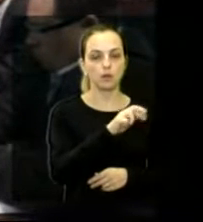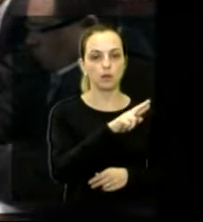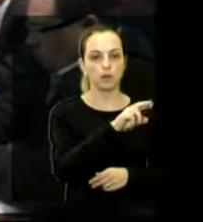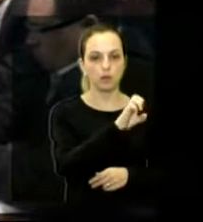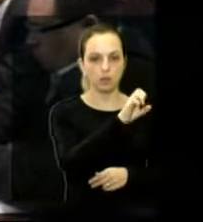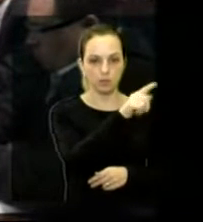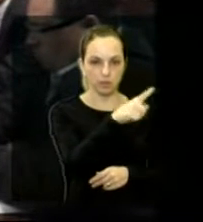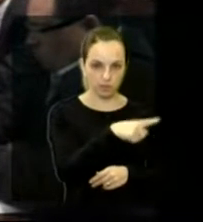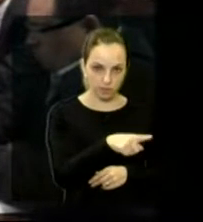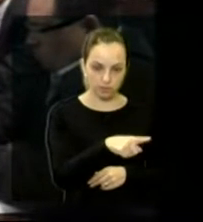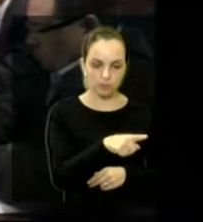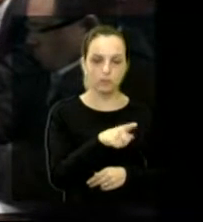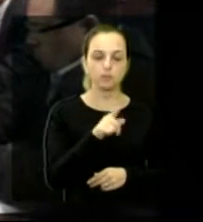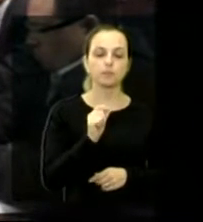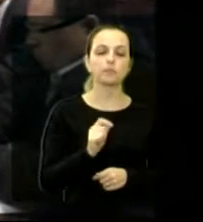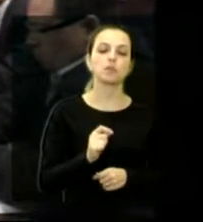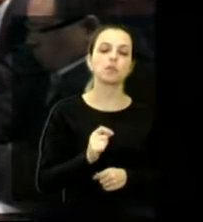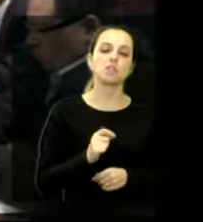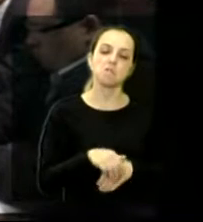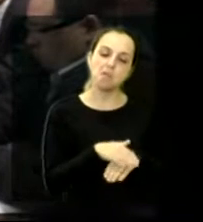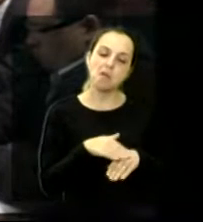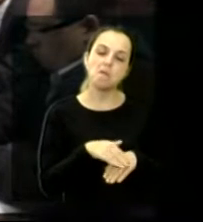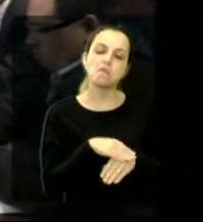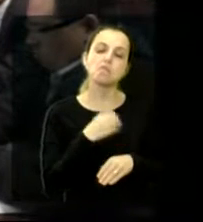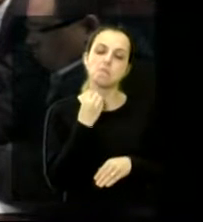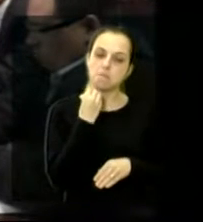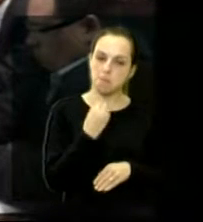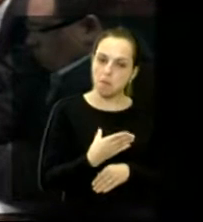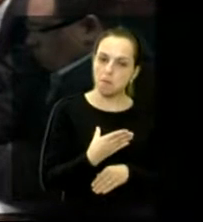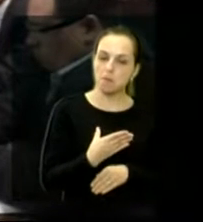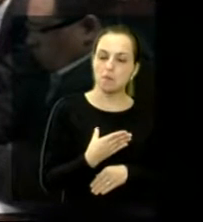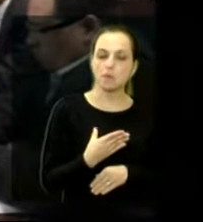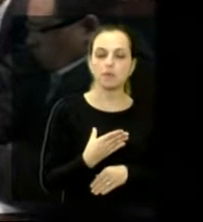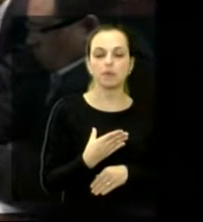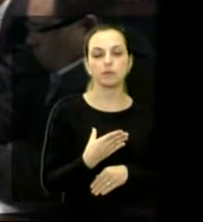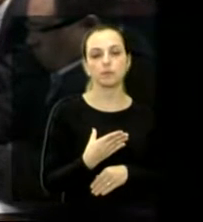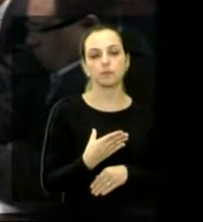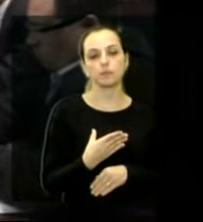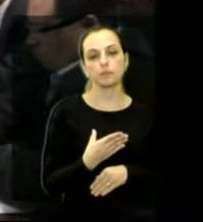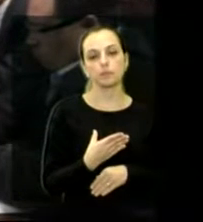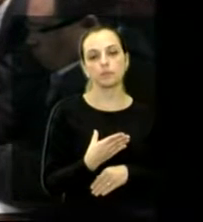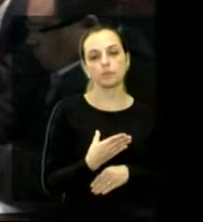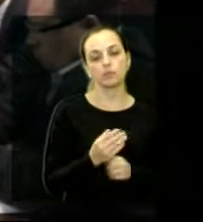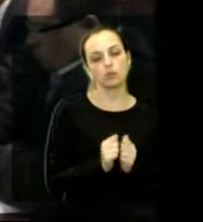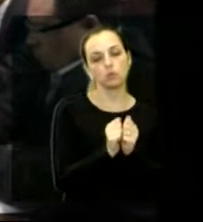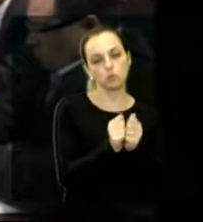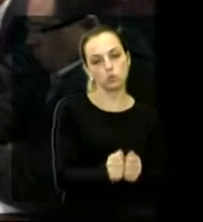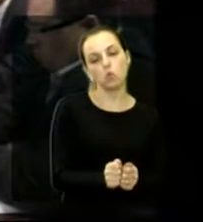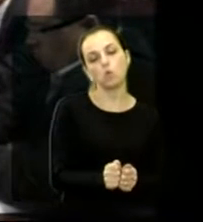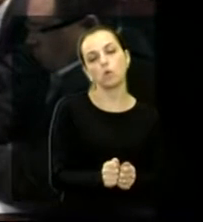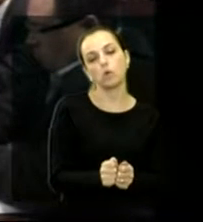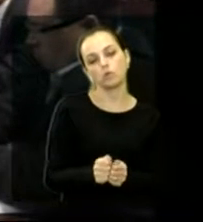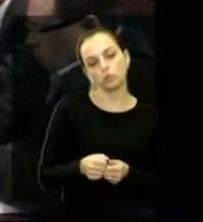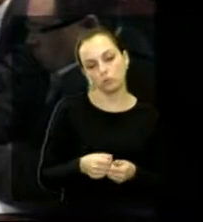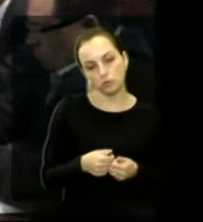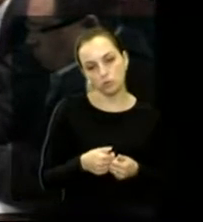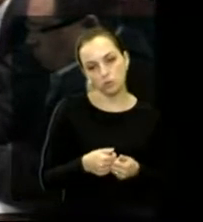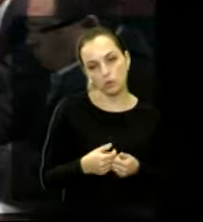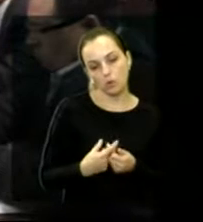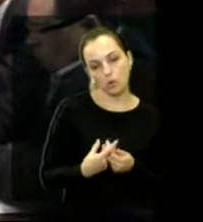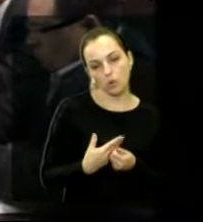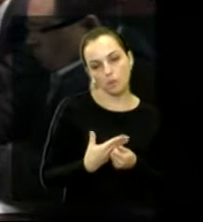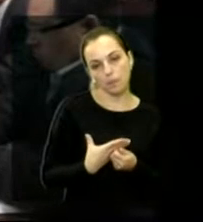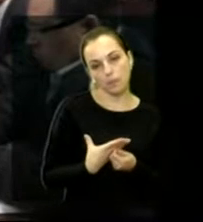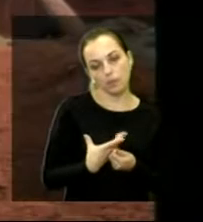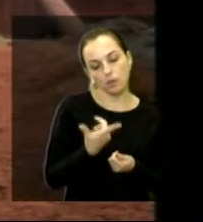ex-Sorocabana também, foi um papo muito gostoso, e estamos aí caminhando para trazer recursos